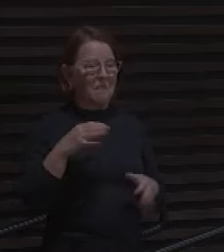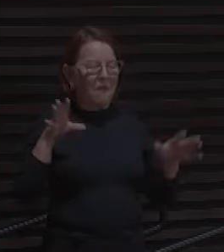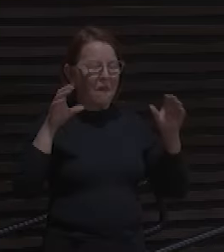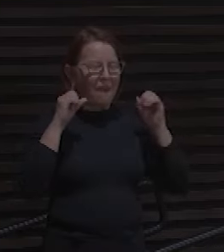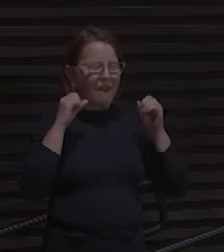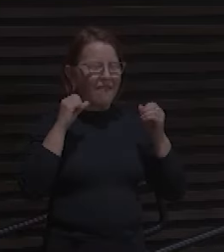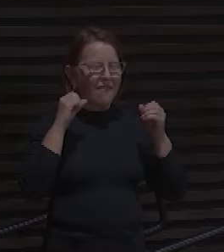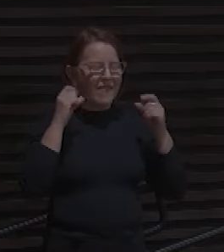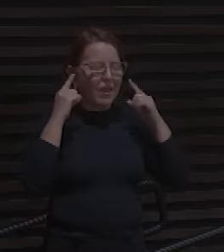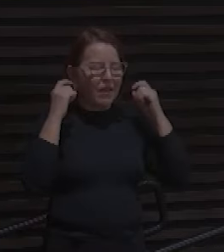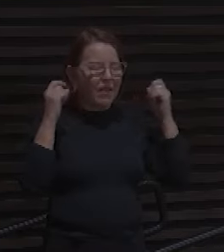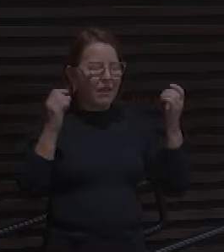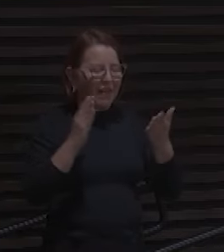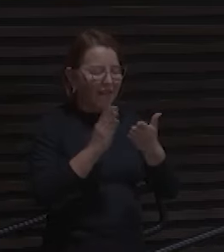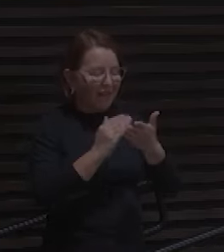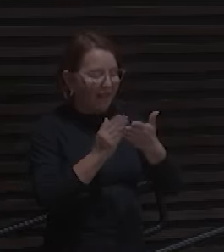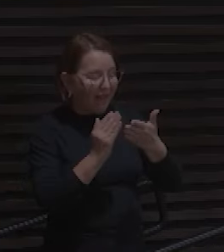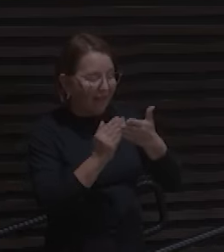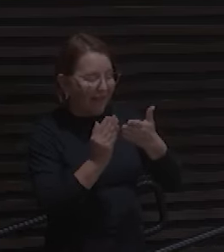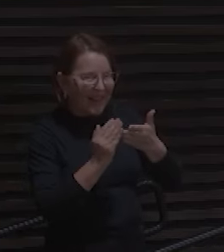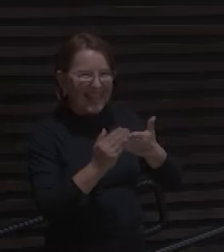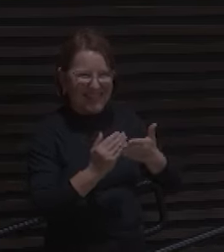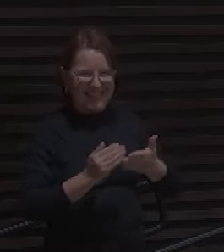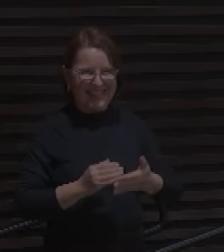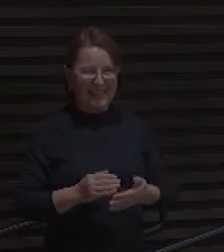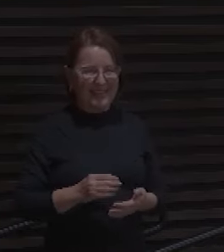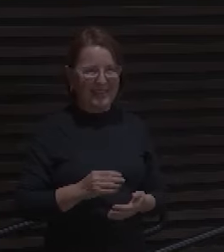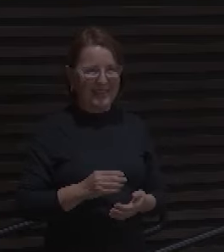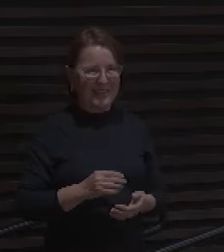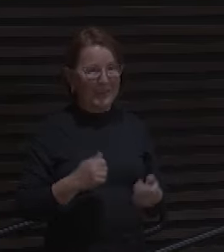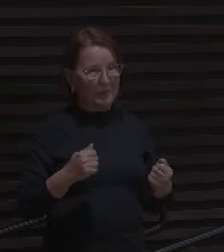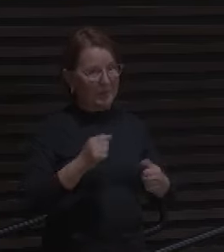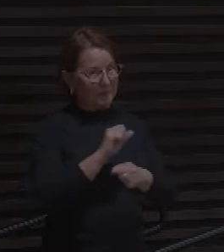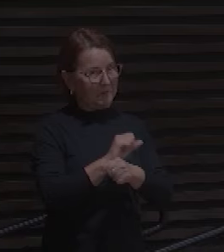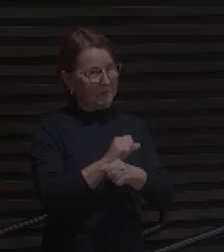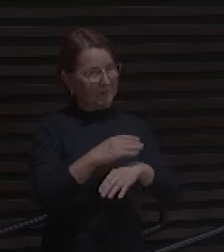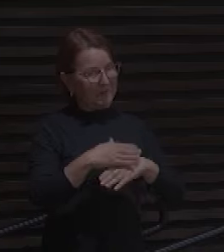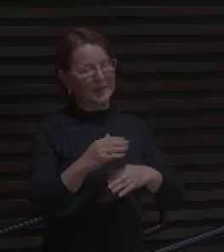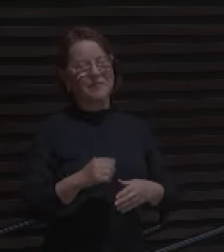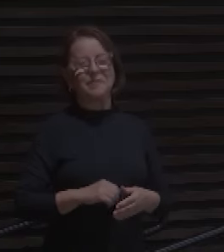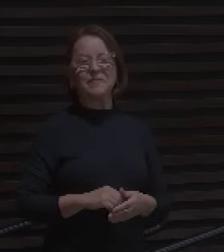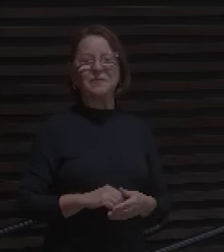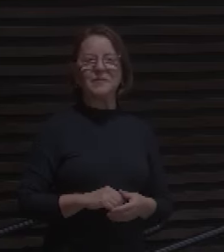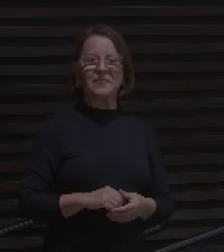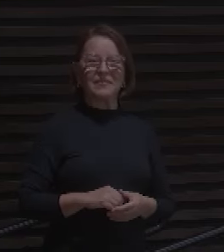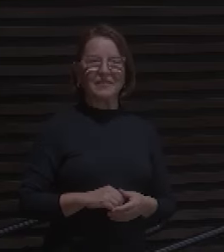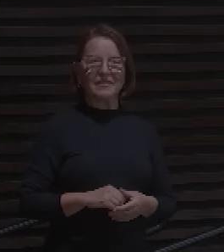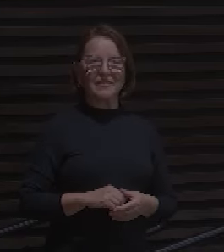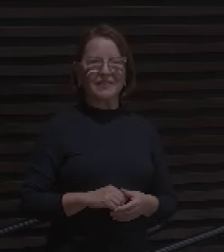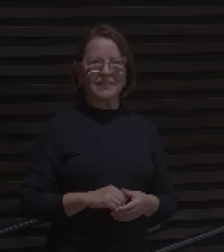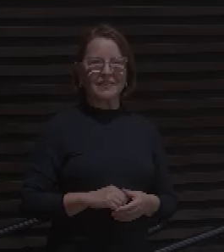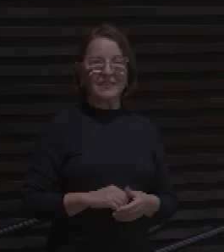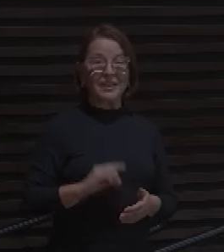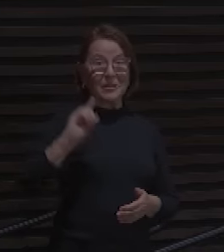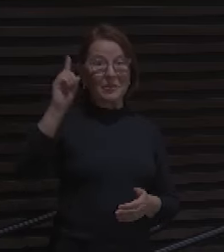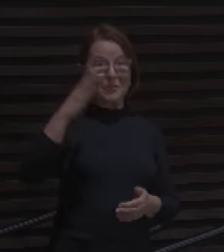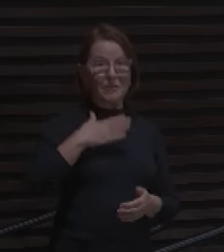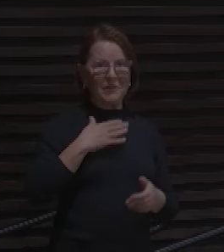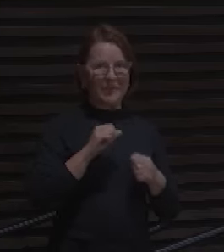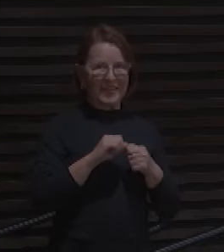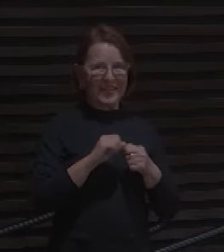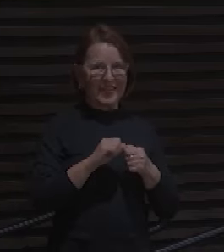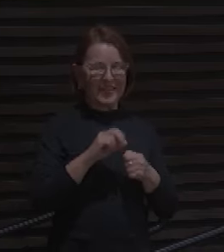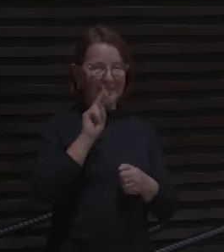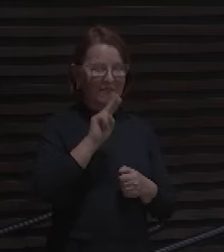ainda. Aí a gente espera mais um pouquinho aqui. Salmo 16, 11. Tu me farás ver